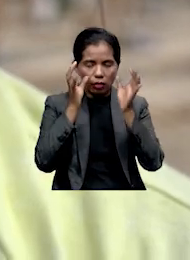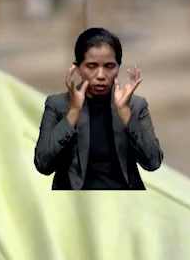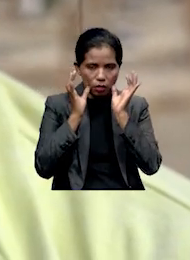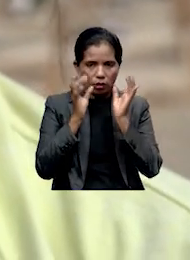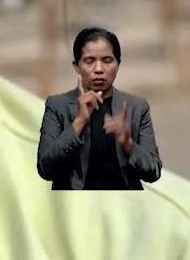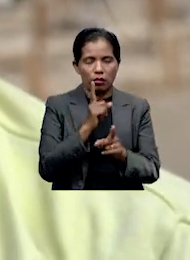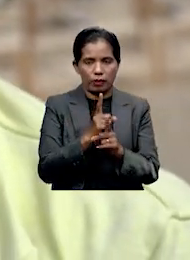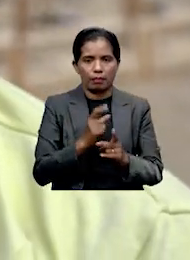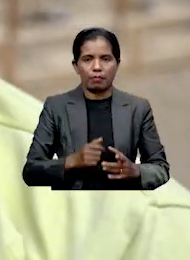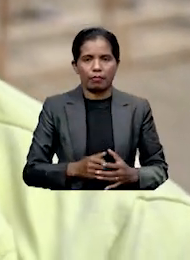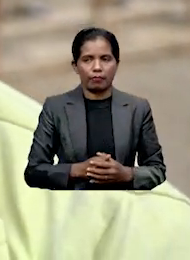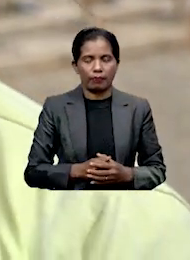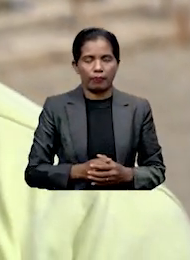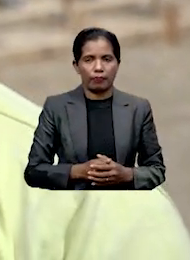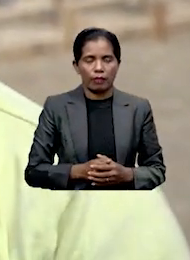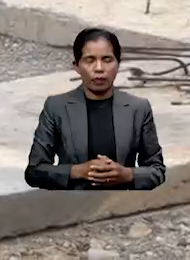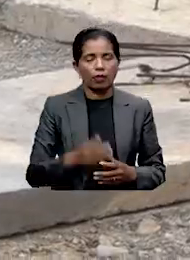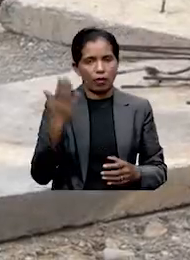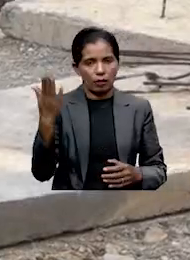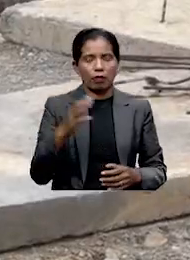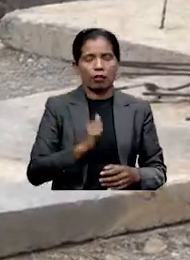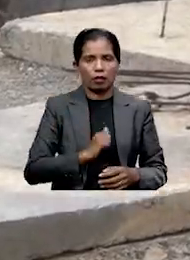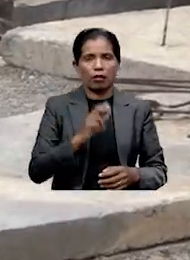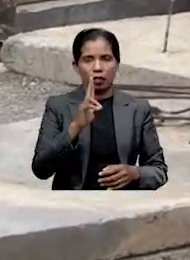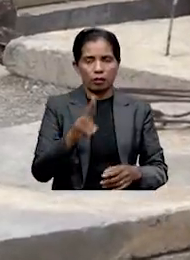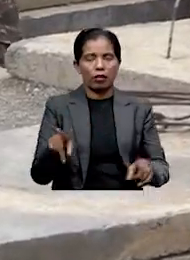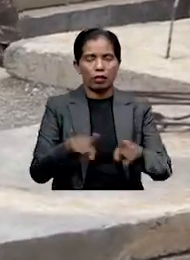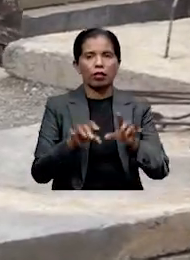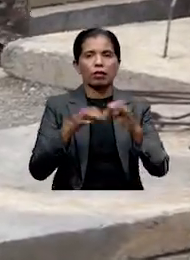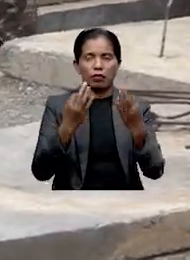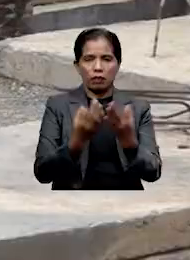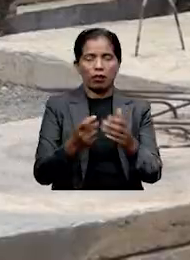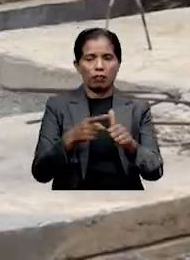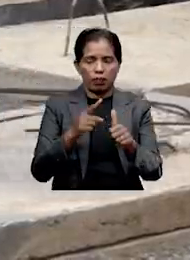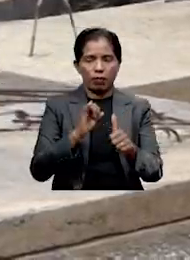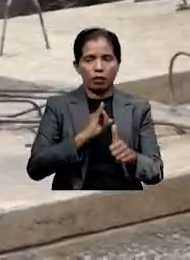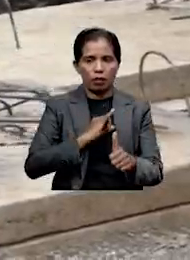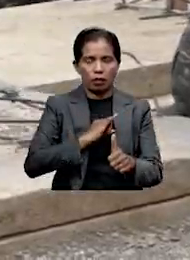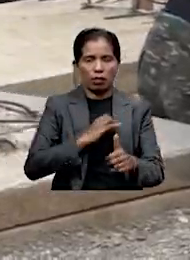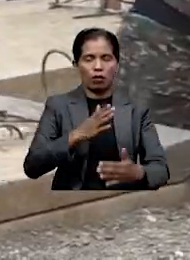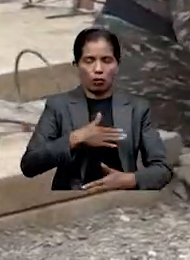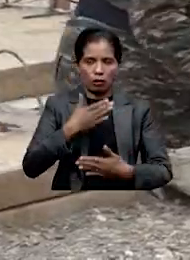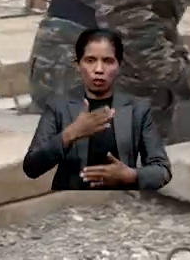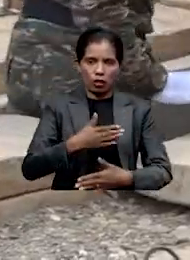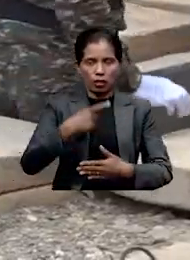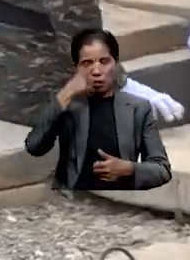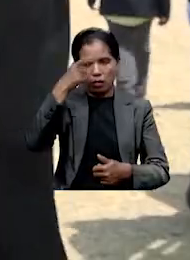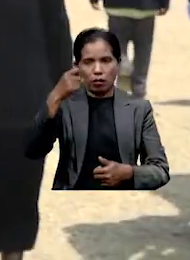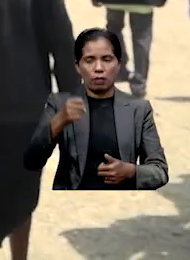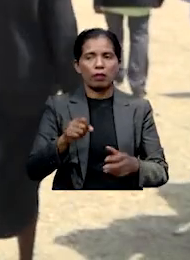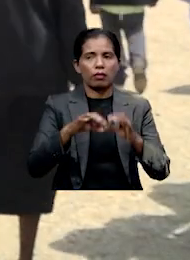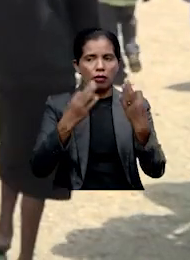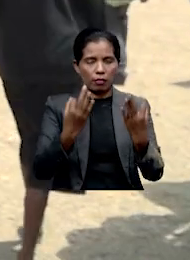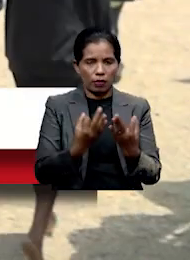respeito de essa resistência. Sim, Aileu. A nessa família, primeiro, how contente tamba, família